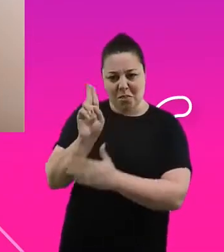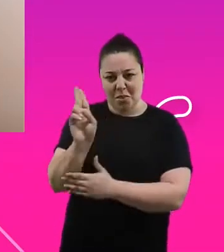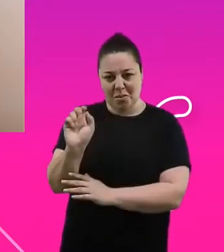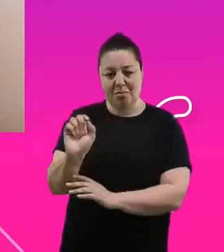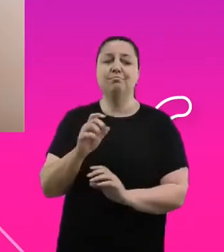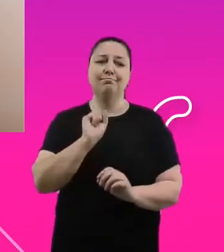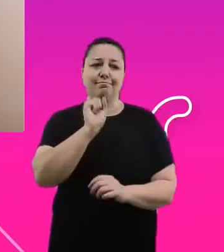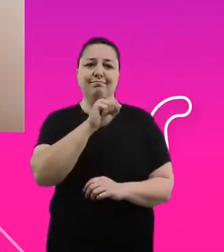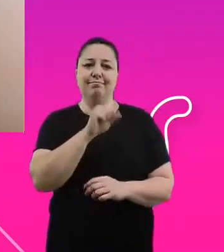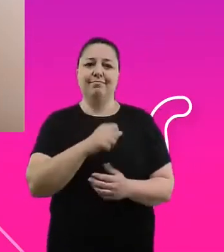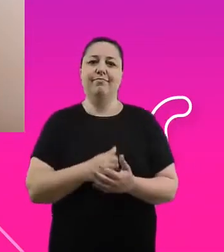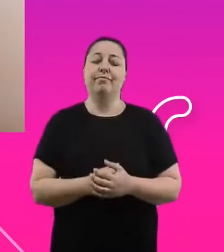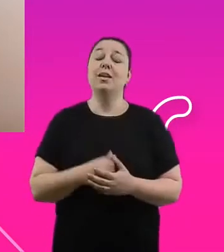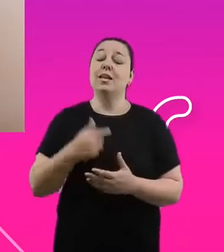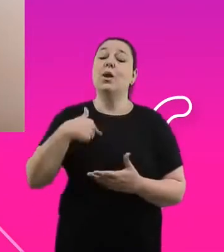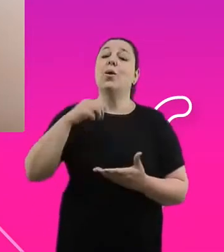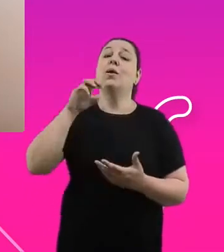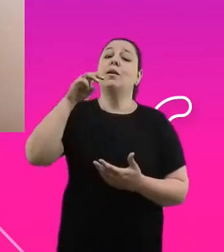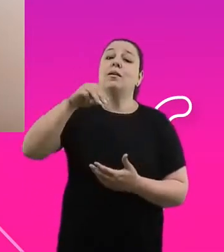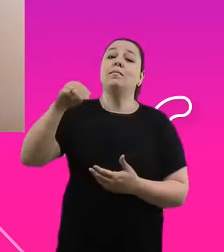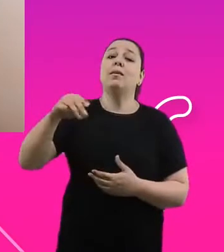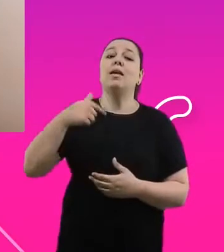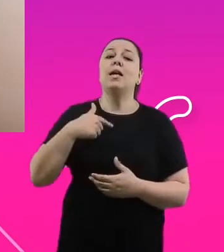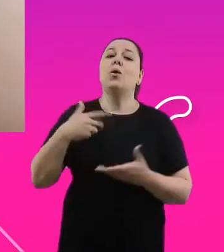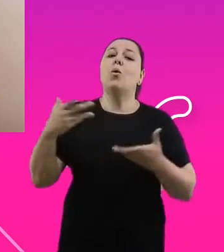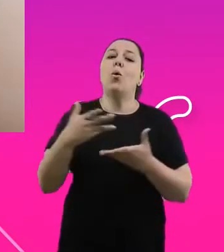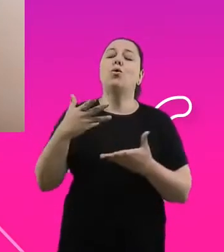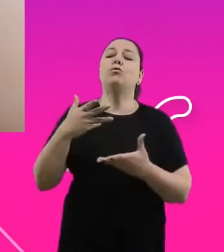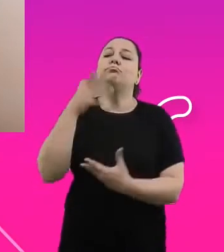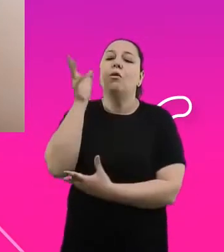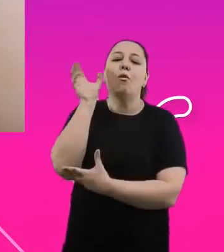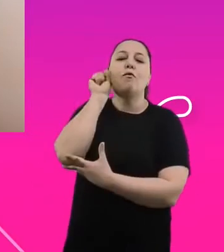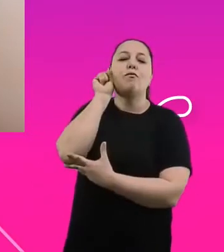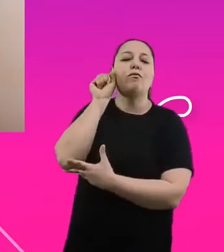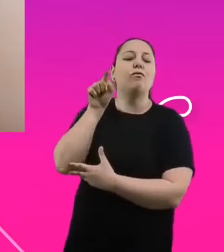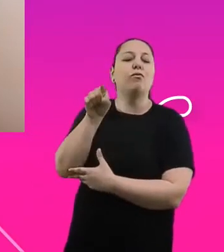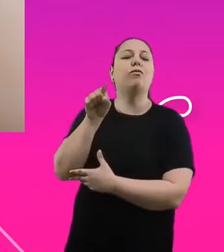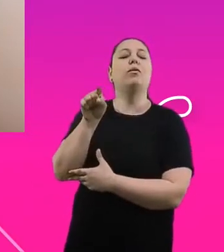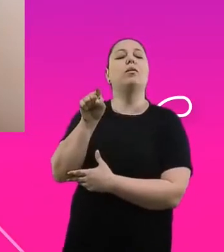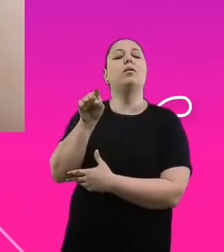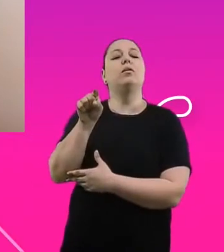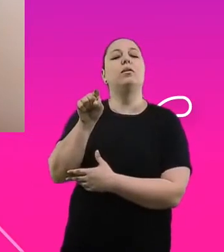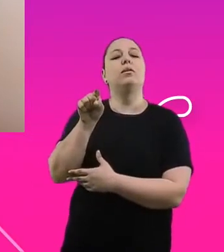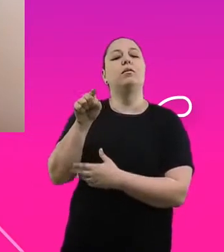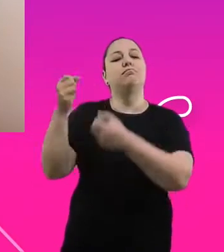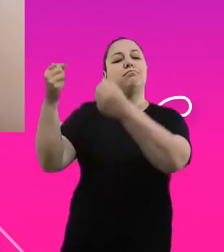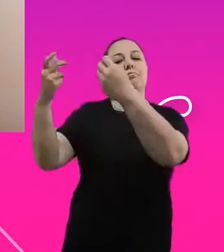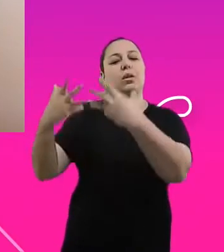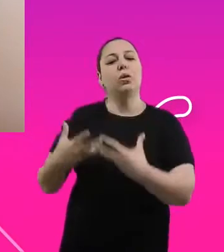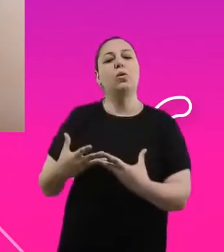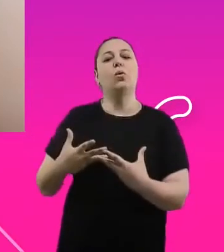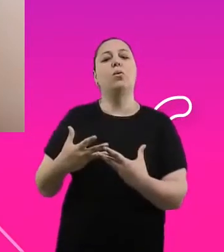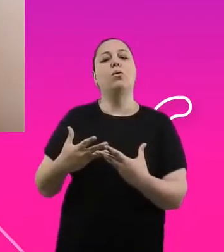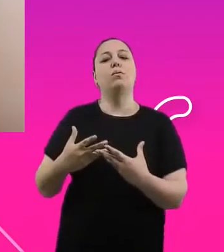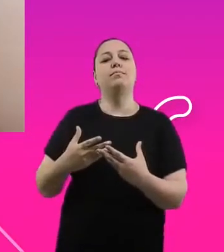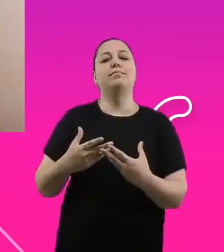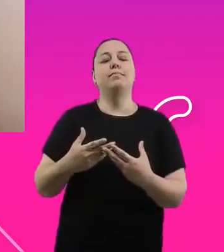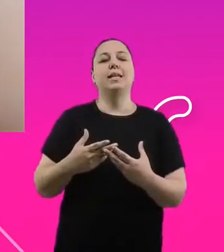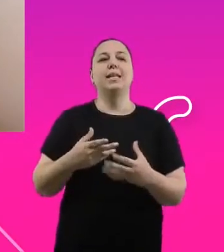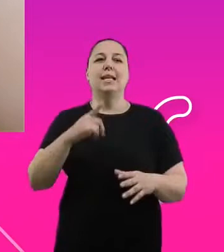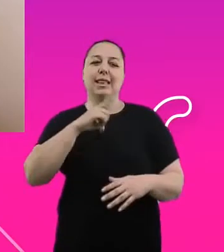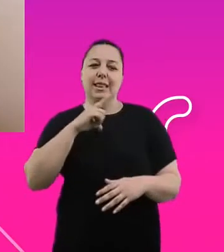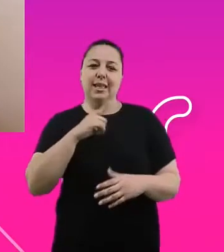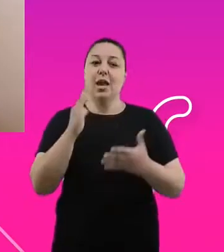seu TED Talk hoje e você falava muito sobre essa busca, as escolhas que a gente faz para gerar